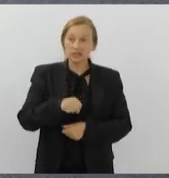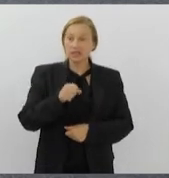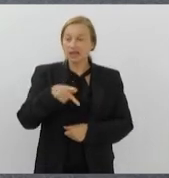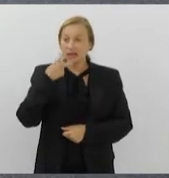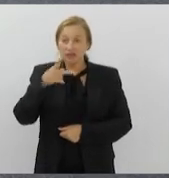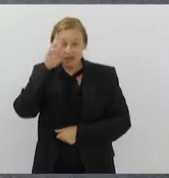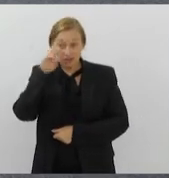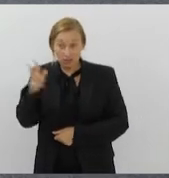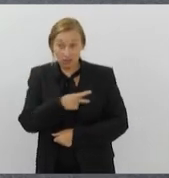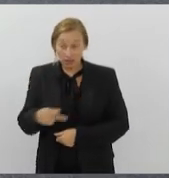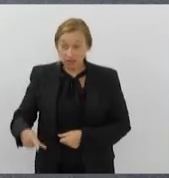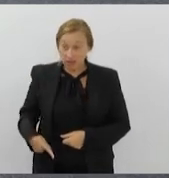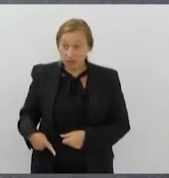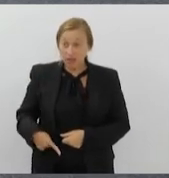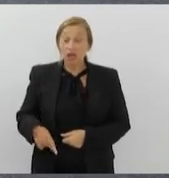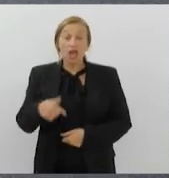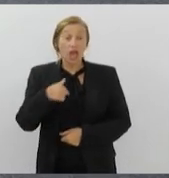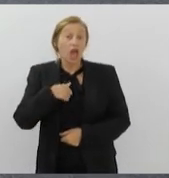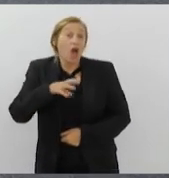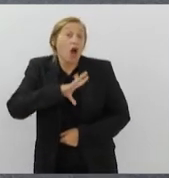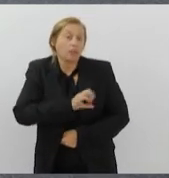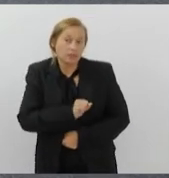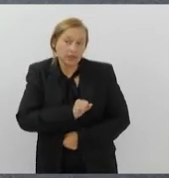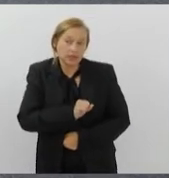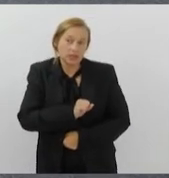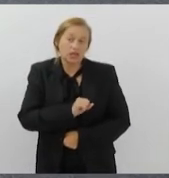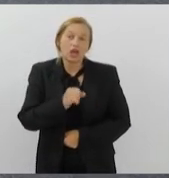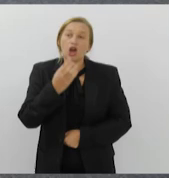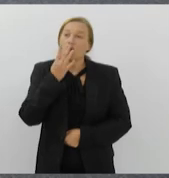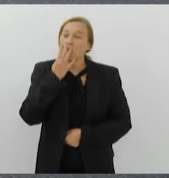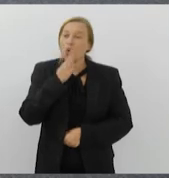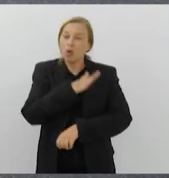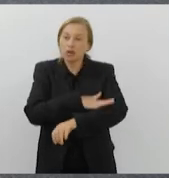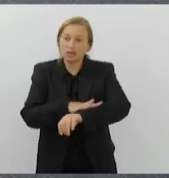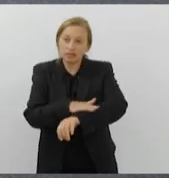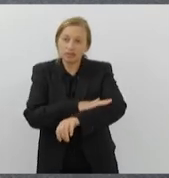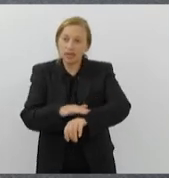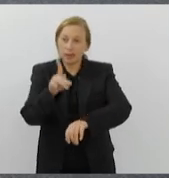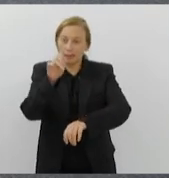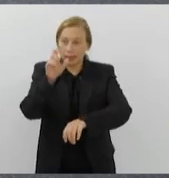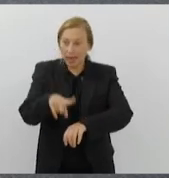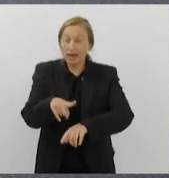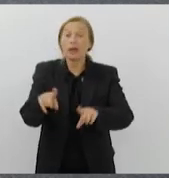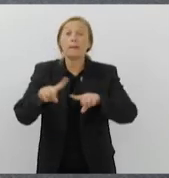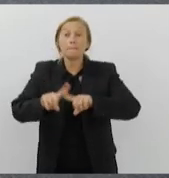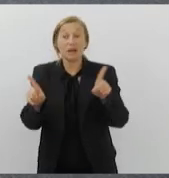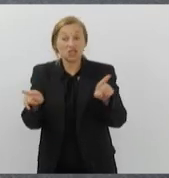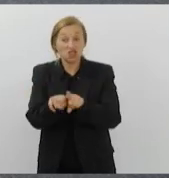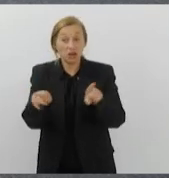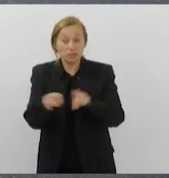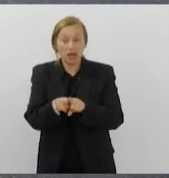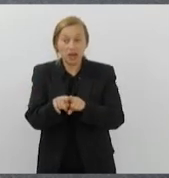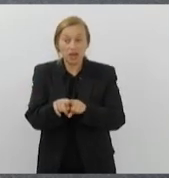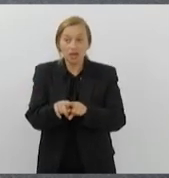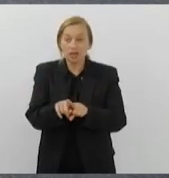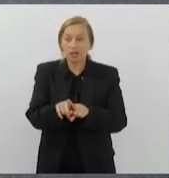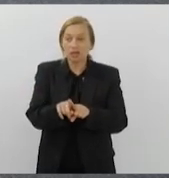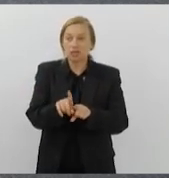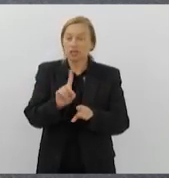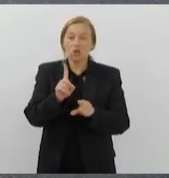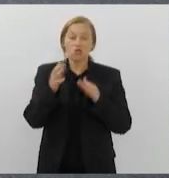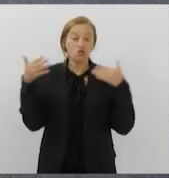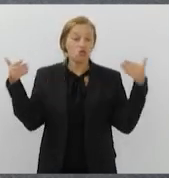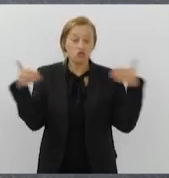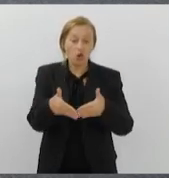senhora presidenta, eu me amo, eu amo a cor da minha pele, mas também não me fecho só nisso, porque eu